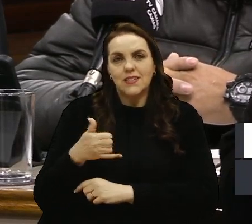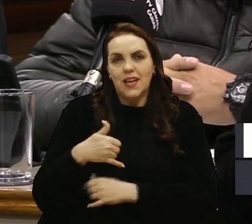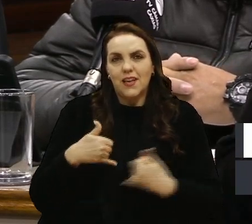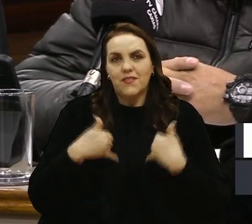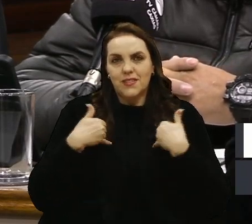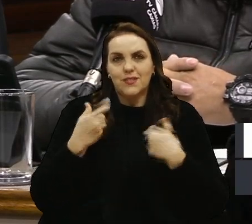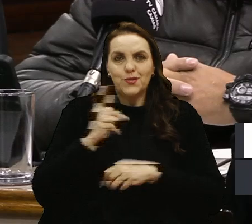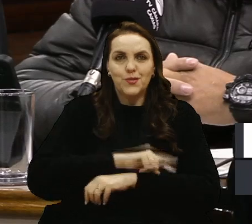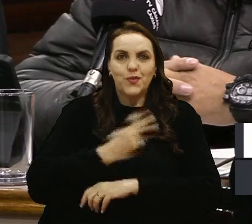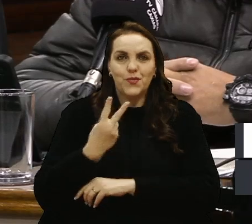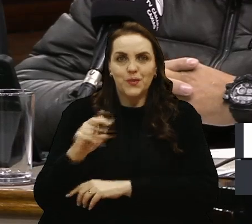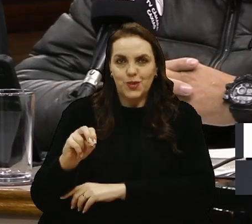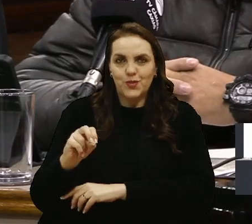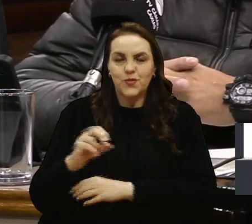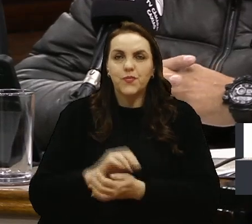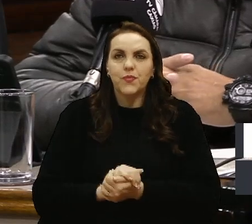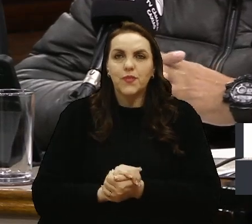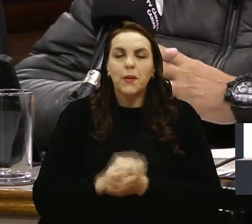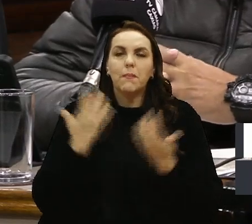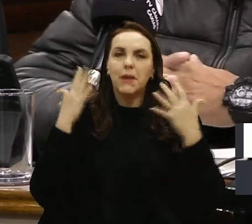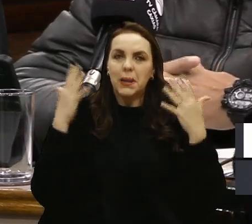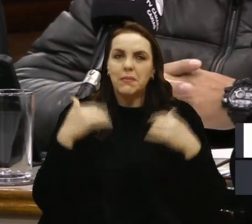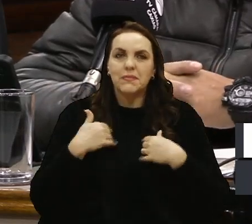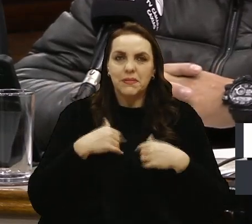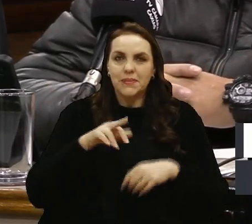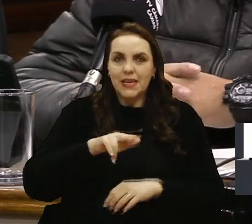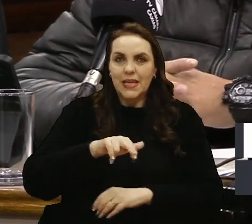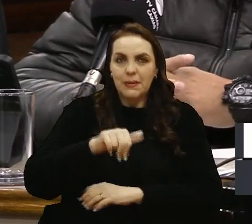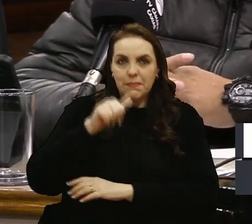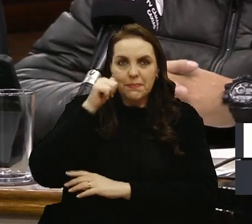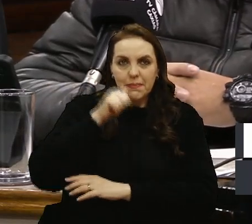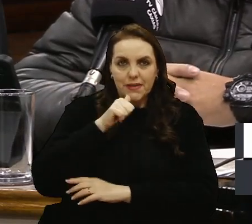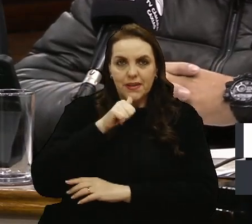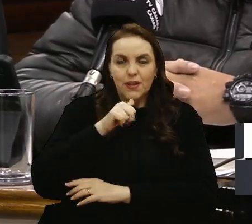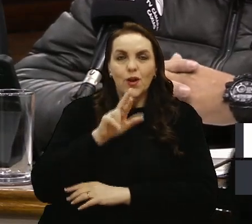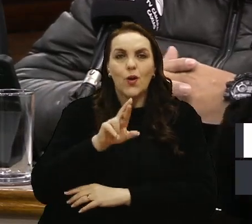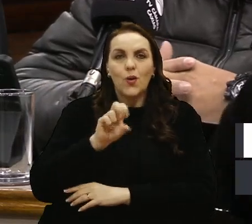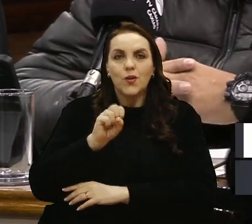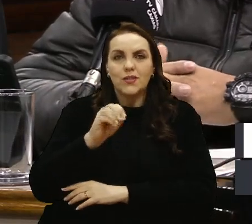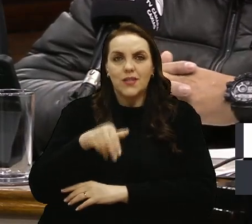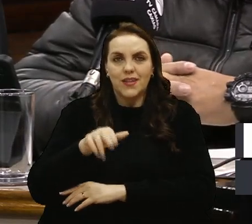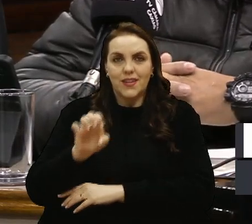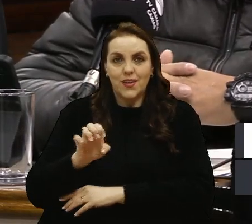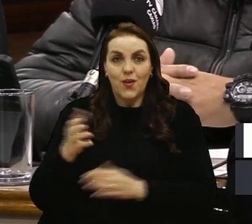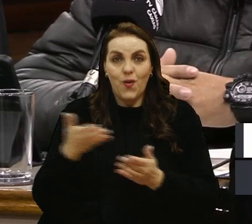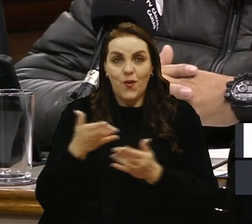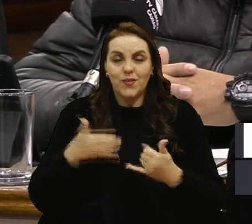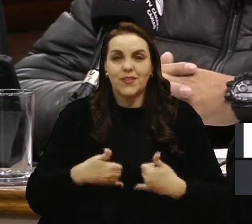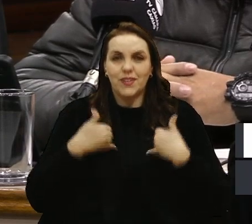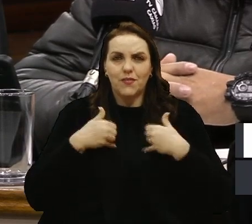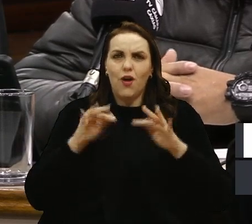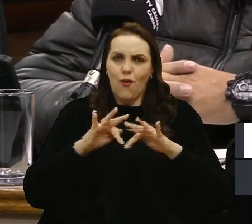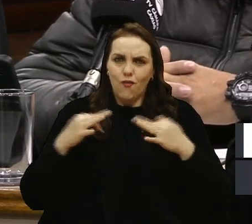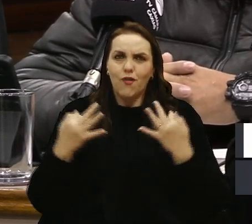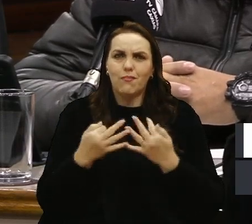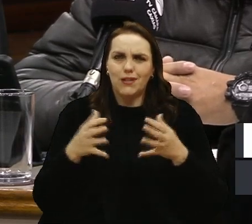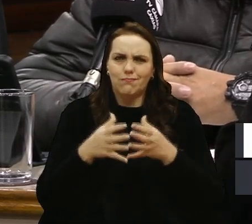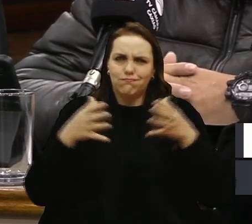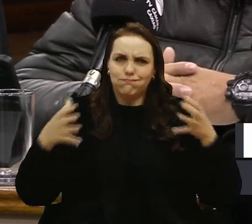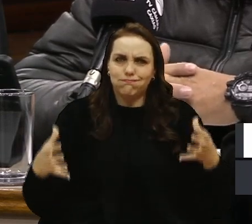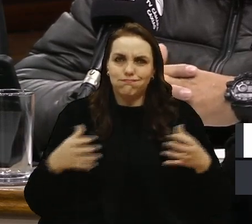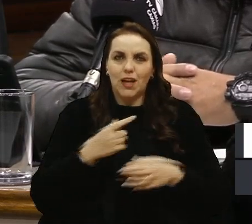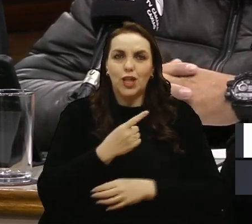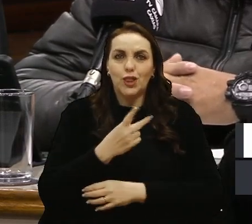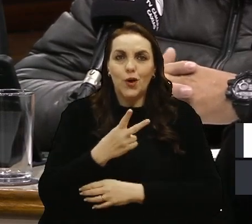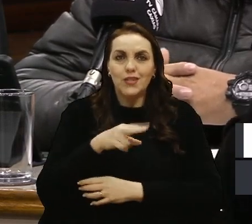dar os parabéns para minha irmã Rosane, que completa hoje mais um ano de vida. Nós que somos família grande de 12 irmãos,